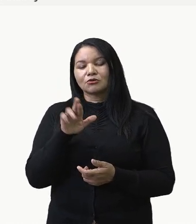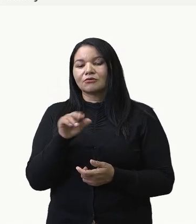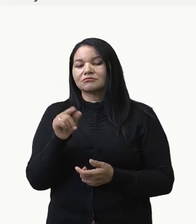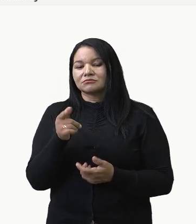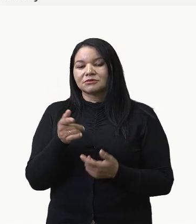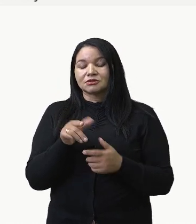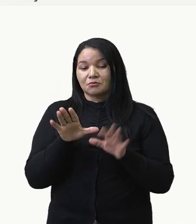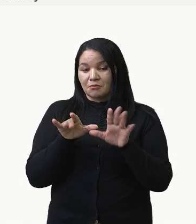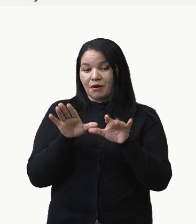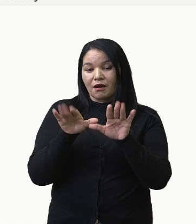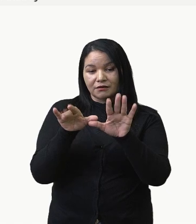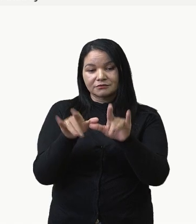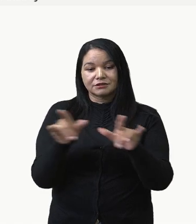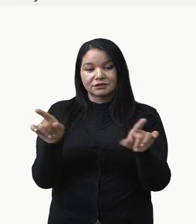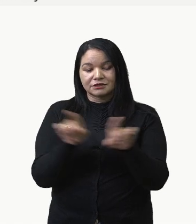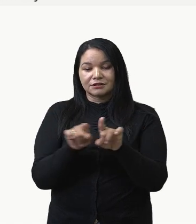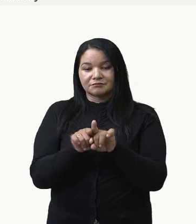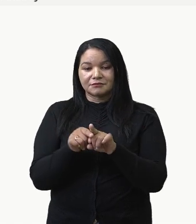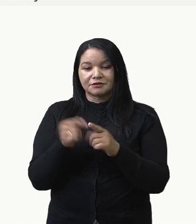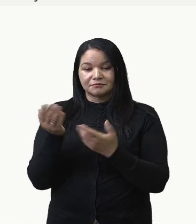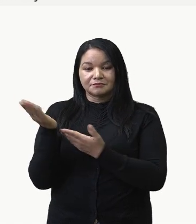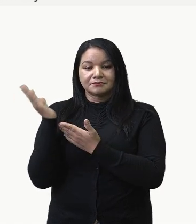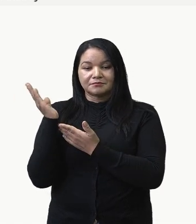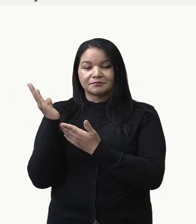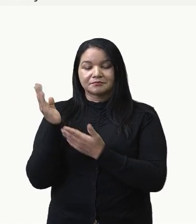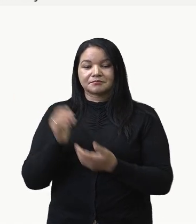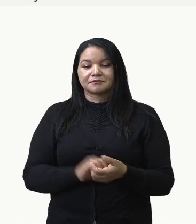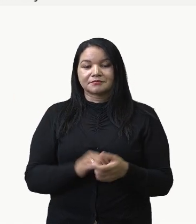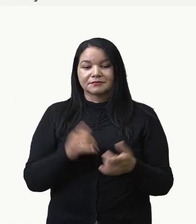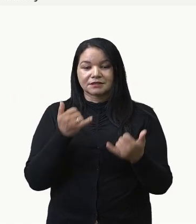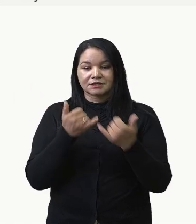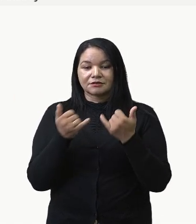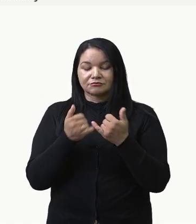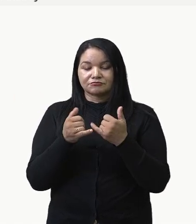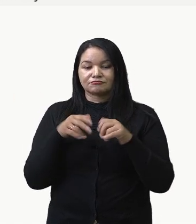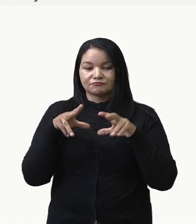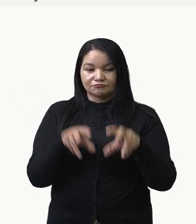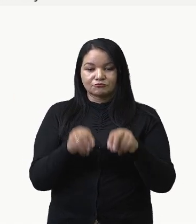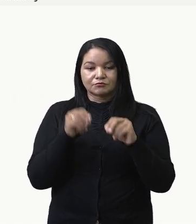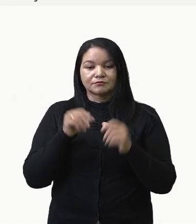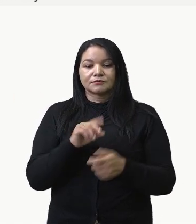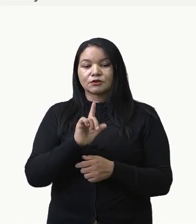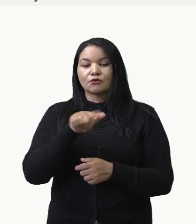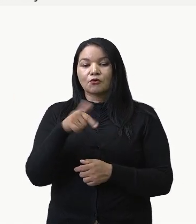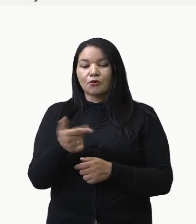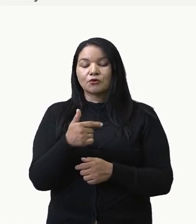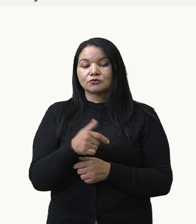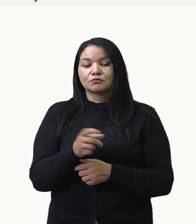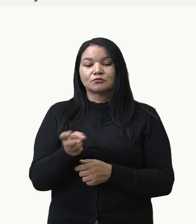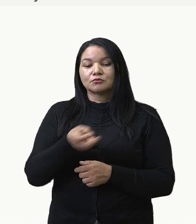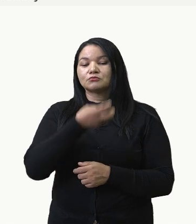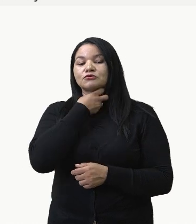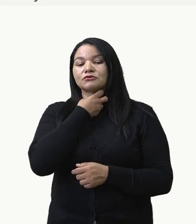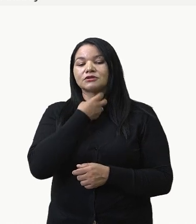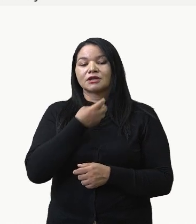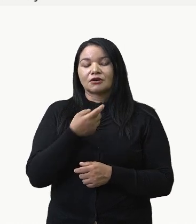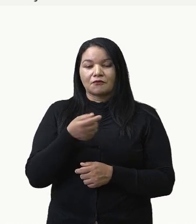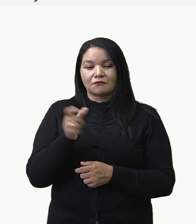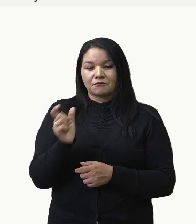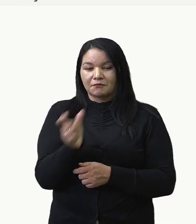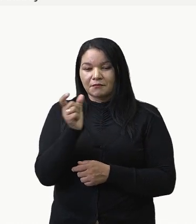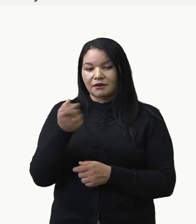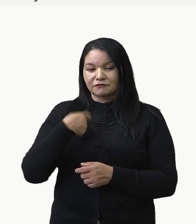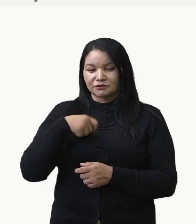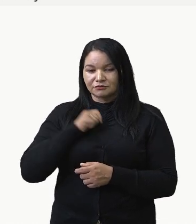uma ave do mundo da Águia lá parecido né morcego no espanhol Murciélago e a